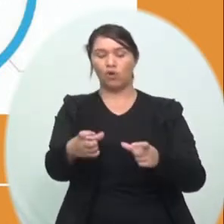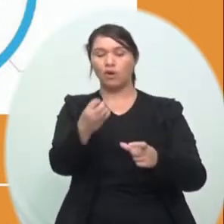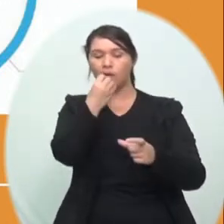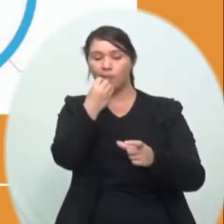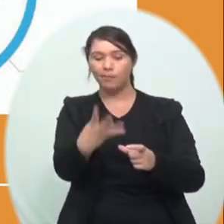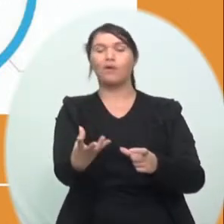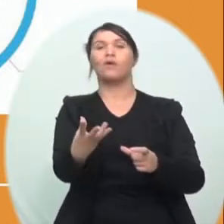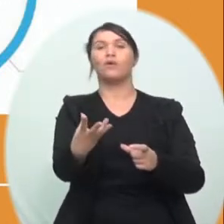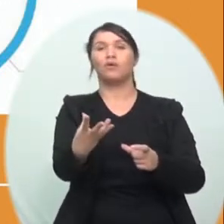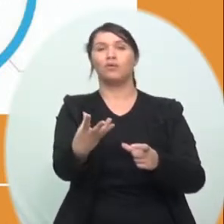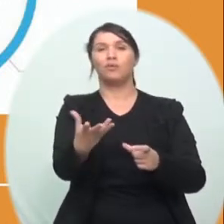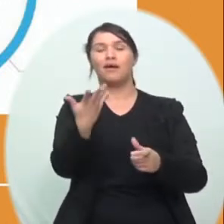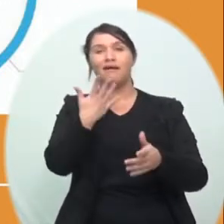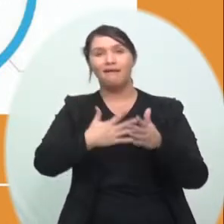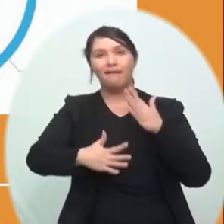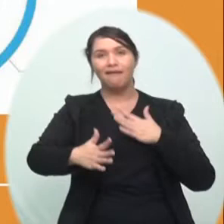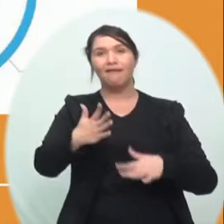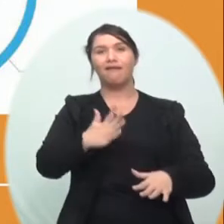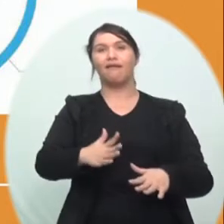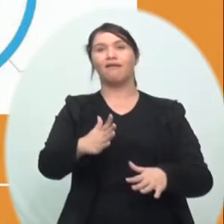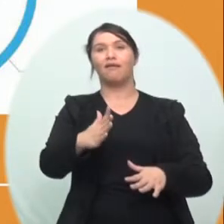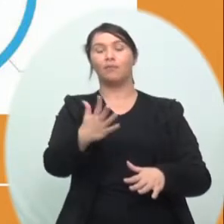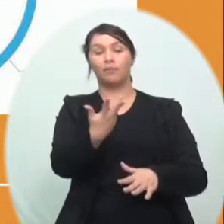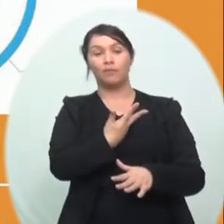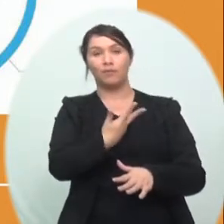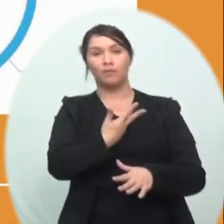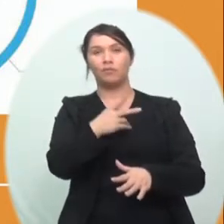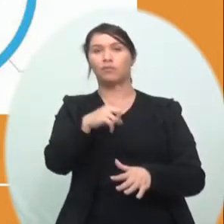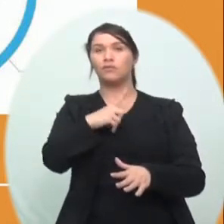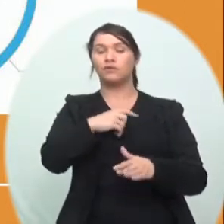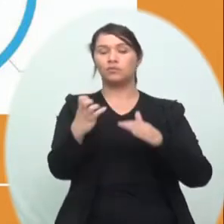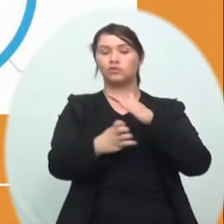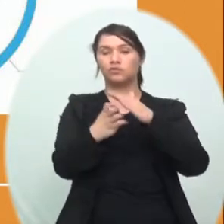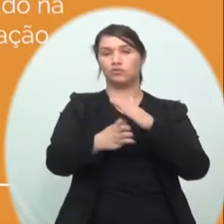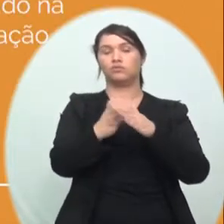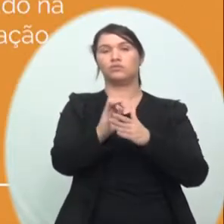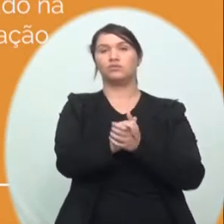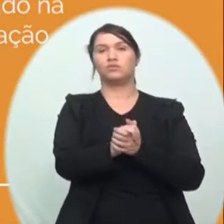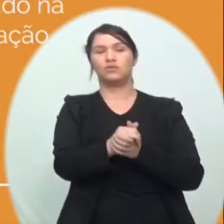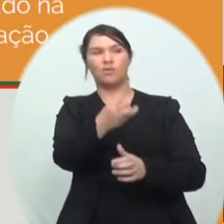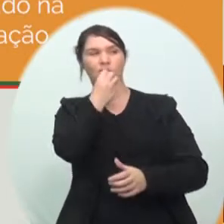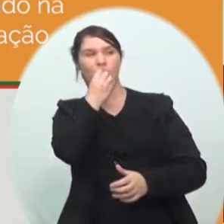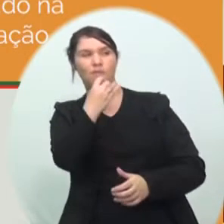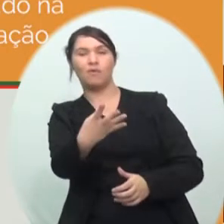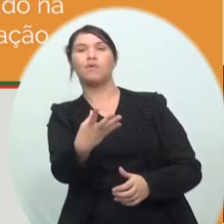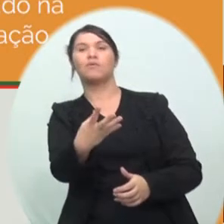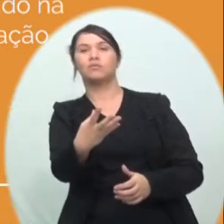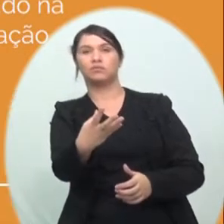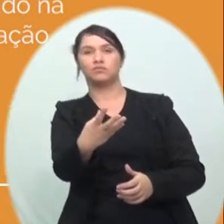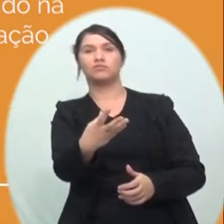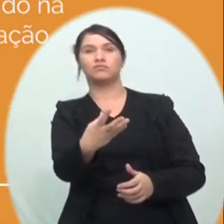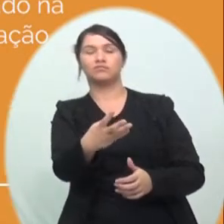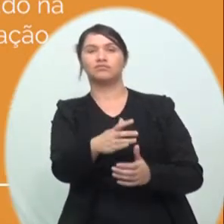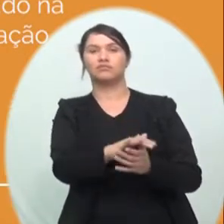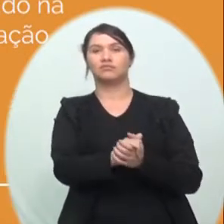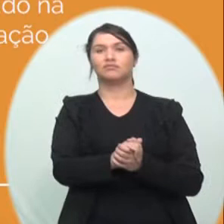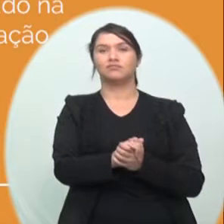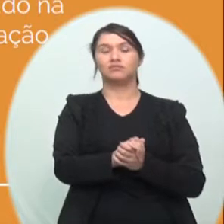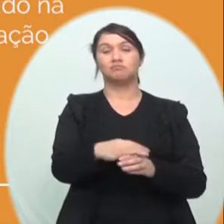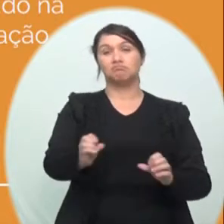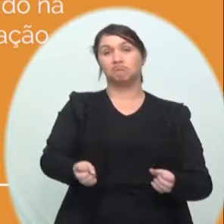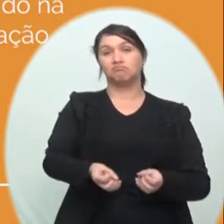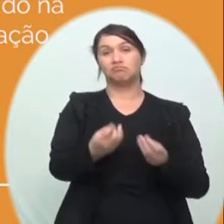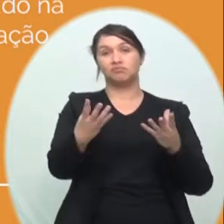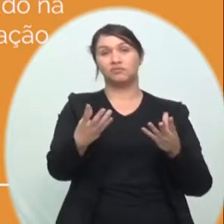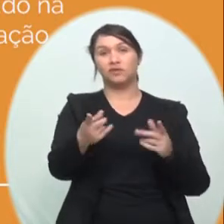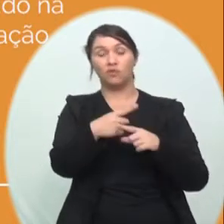ter condições, sim, de ter empresas desse padrão, desse nível e com esse valor de faturamento. E é o que a gente fala, então, em